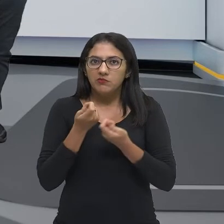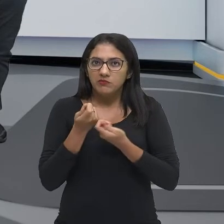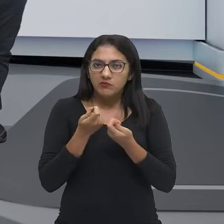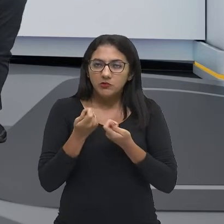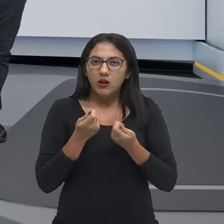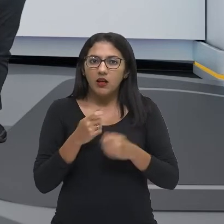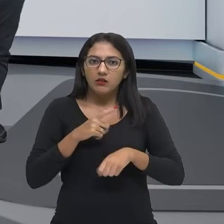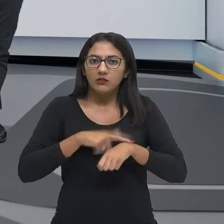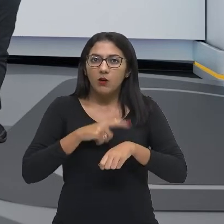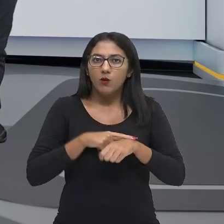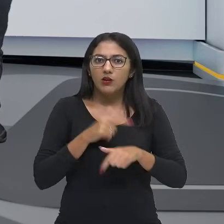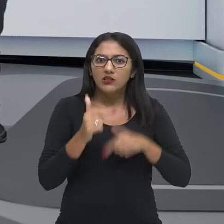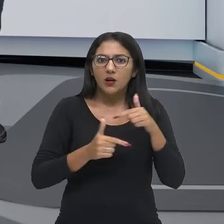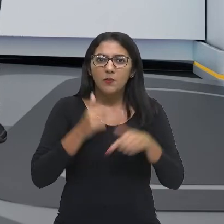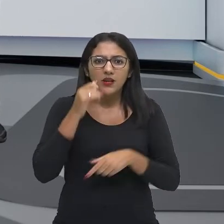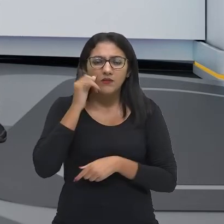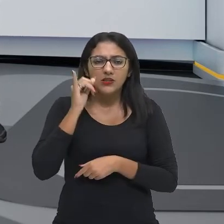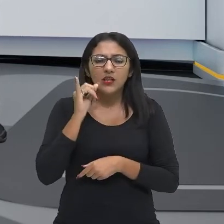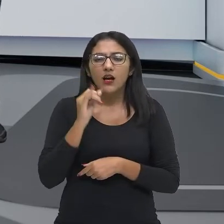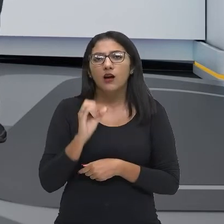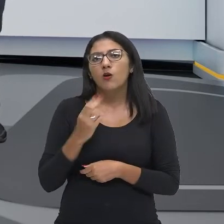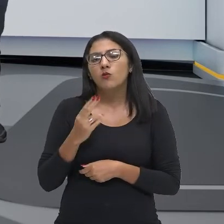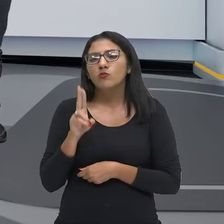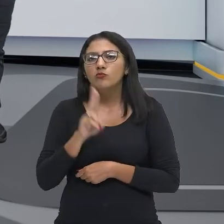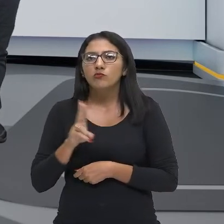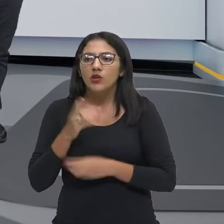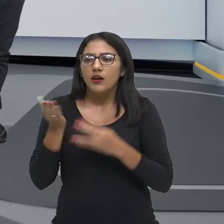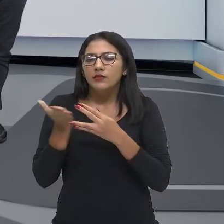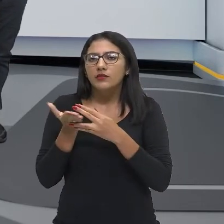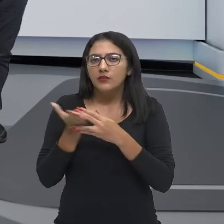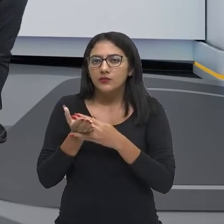de pausa ou horário de almoço.